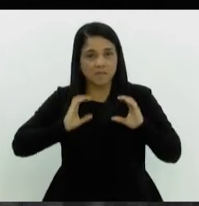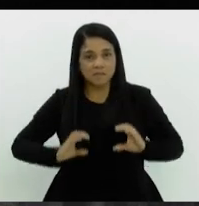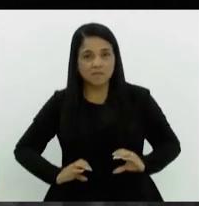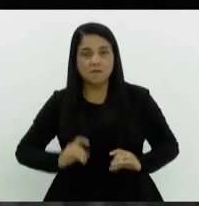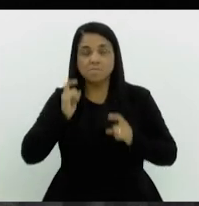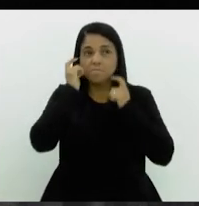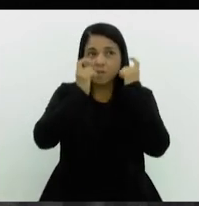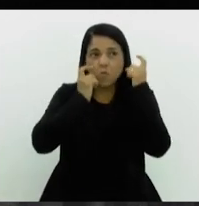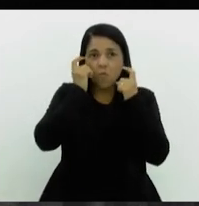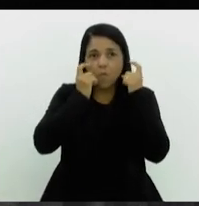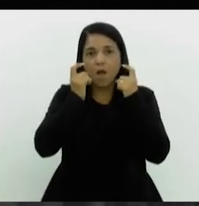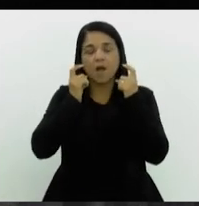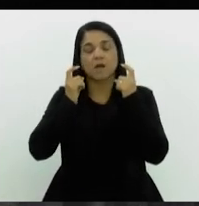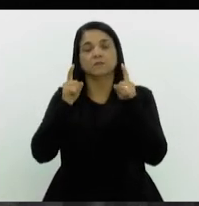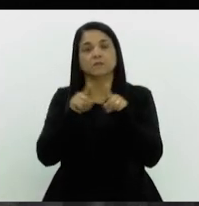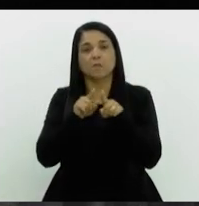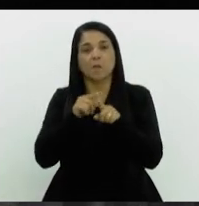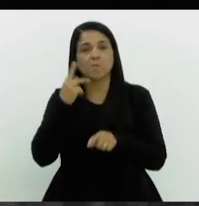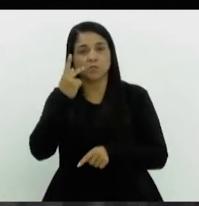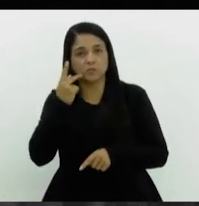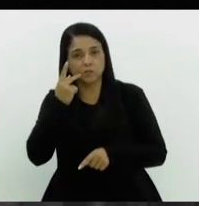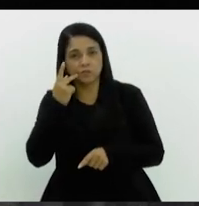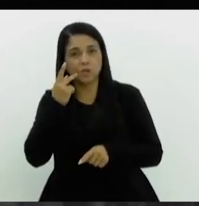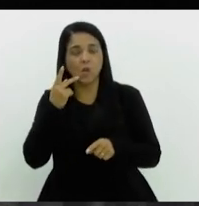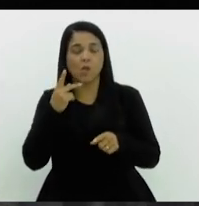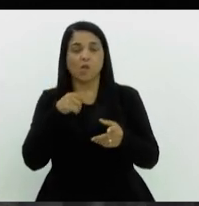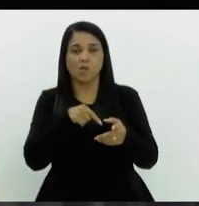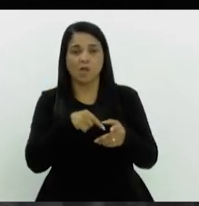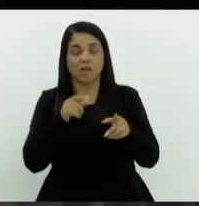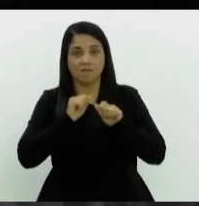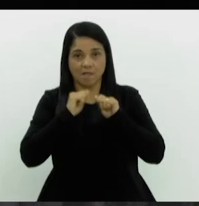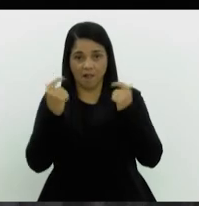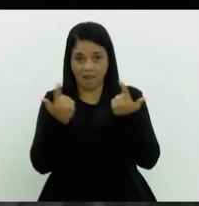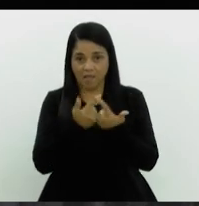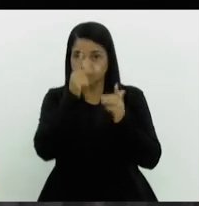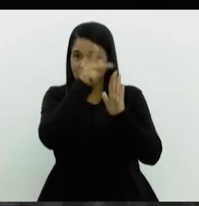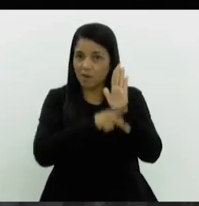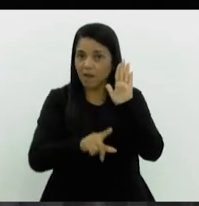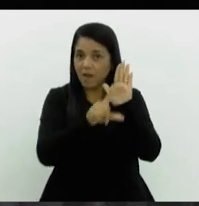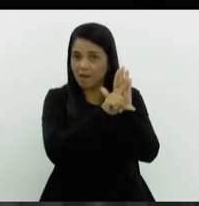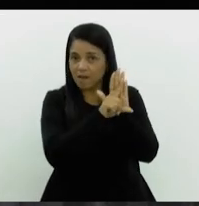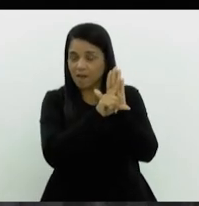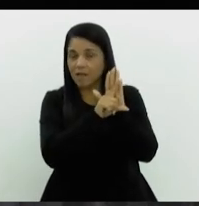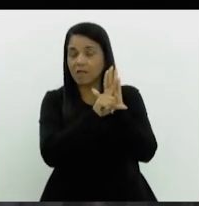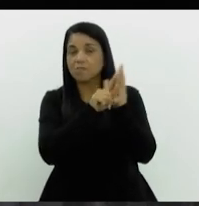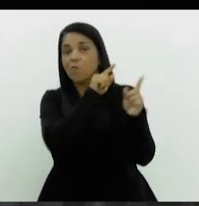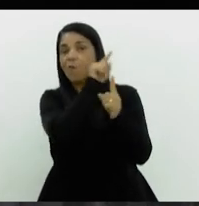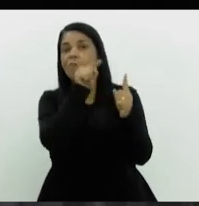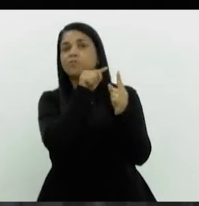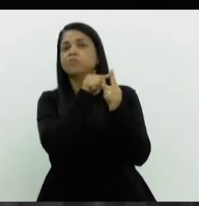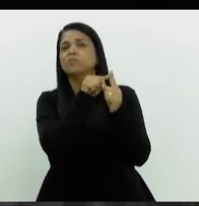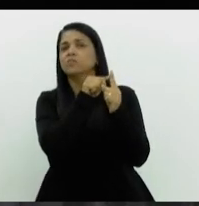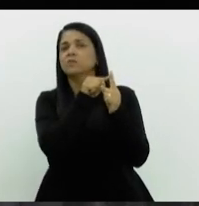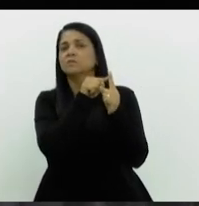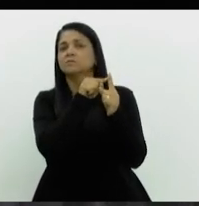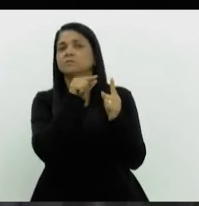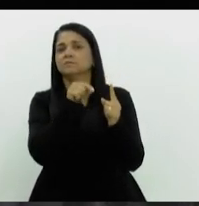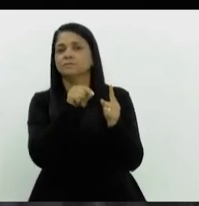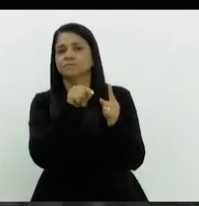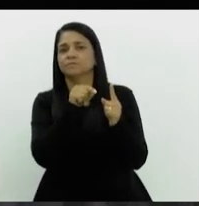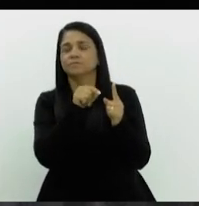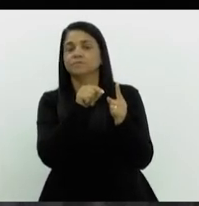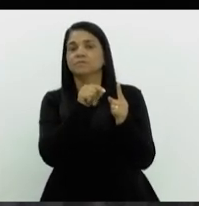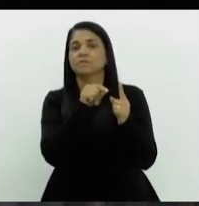pessoa preocupada e como parlamentar, eu protocolei aqui na LERJ um projeto de lei que tem por objetivo exatamente esse,